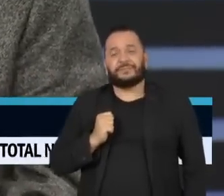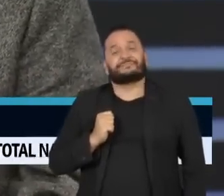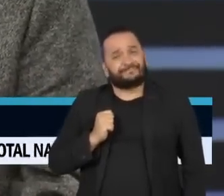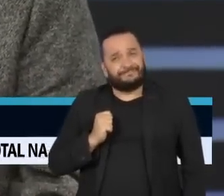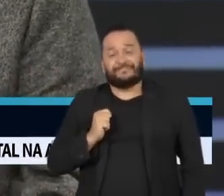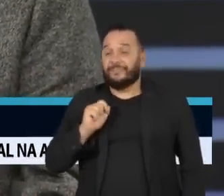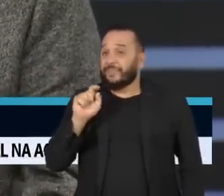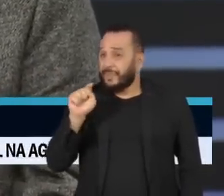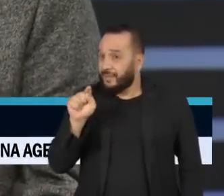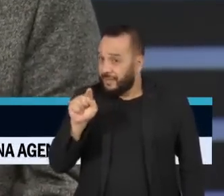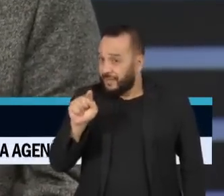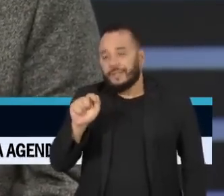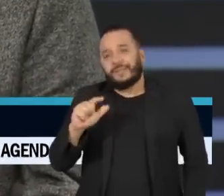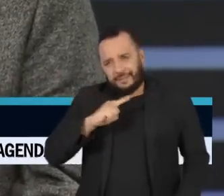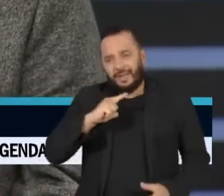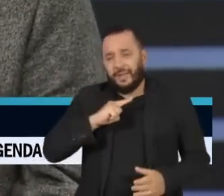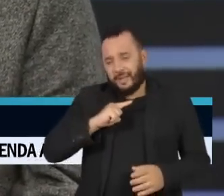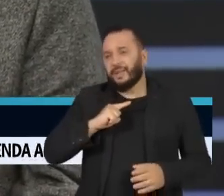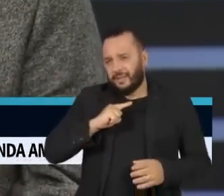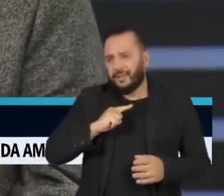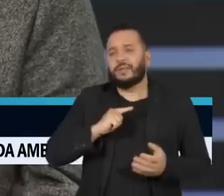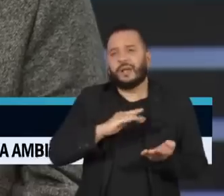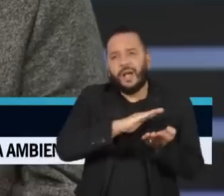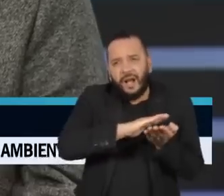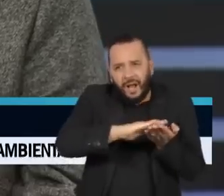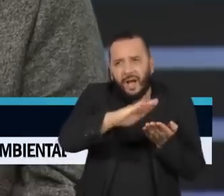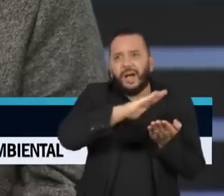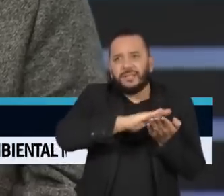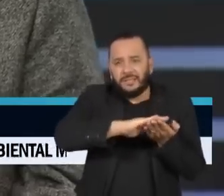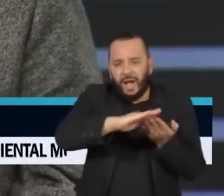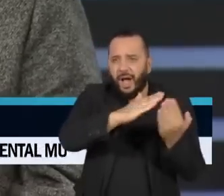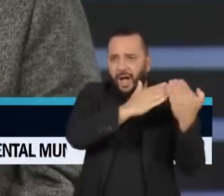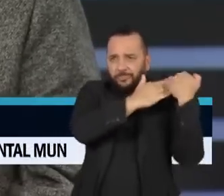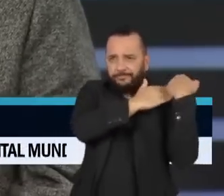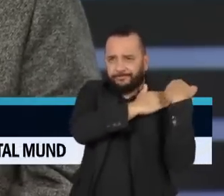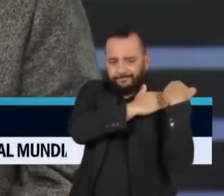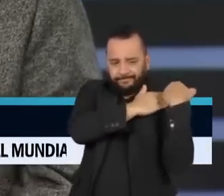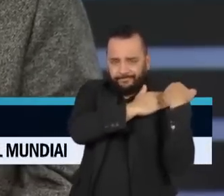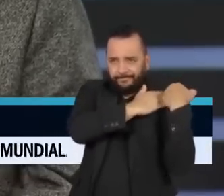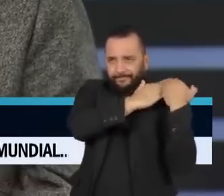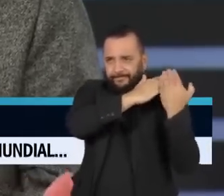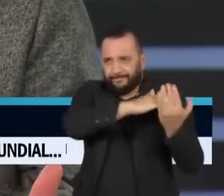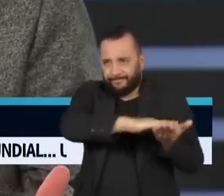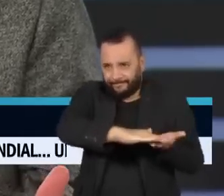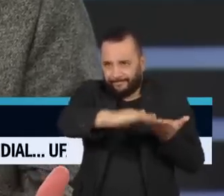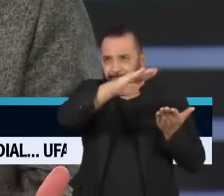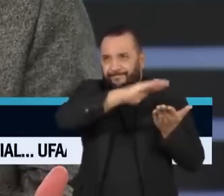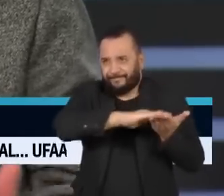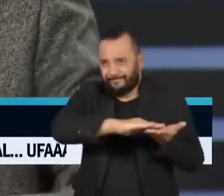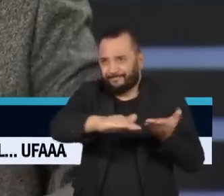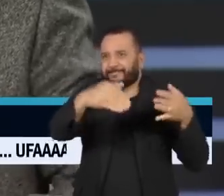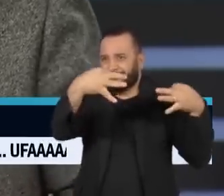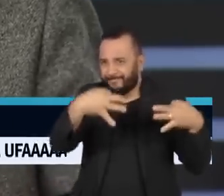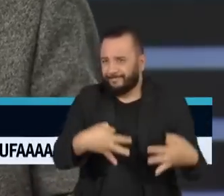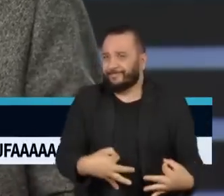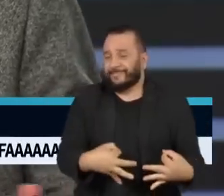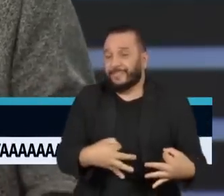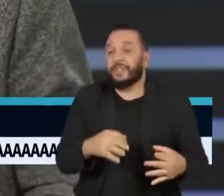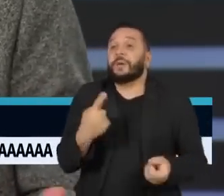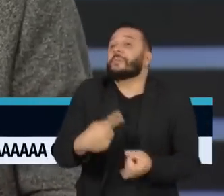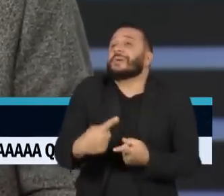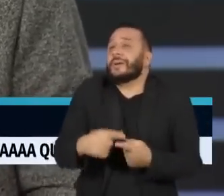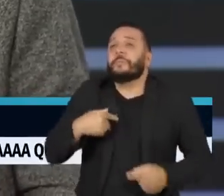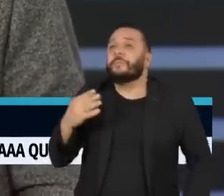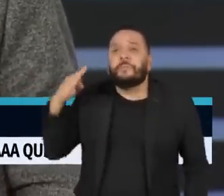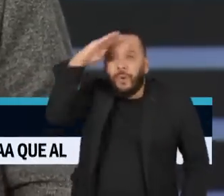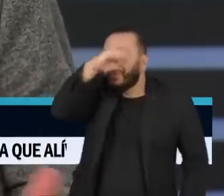lugar onde você tem gastos absolutamente responsáveis quer dizer nos últimos dias o governo bolsonaro Chutou o teto